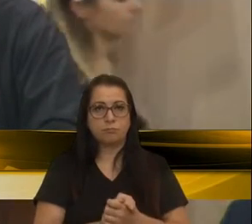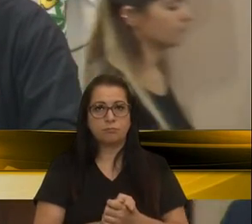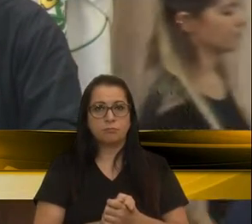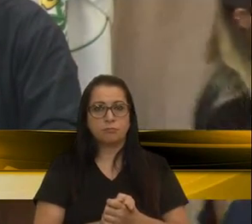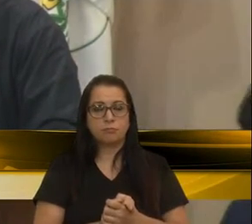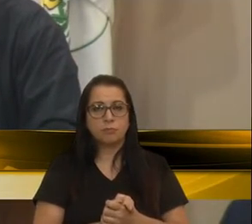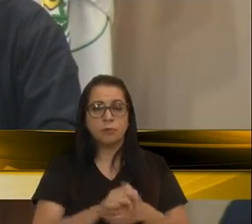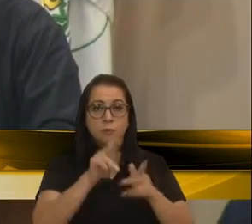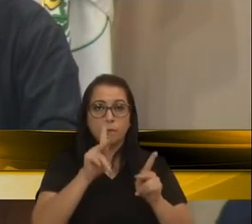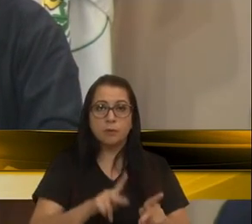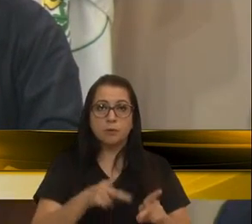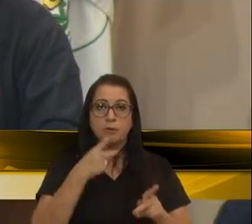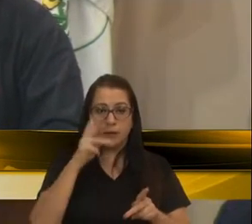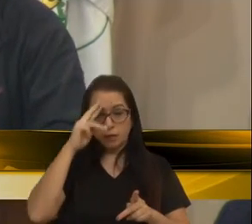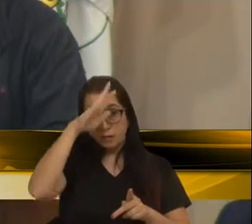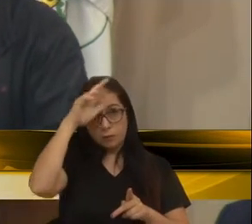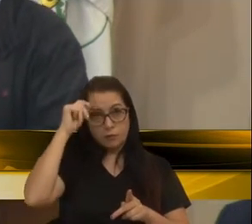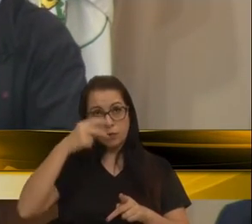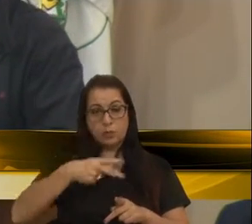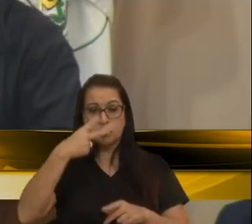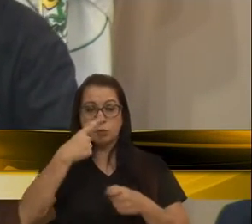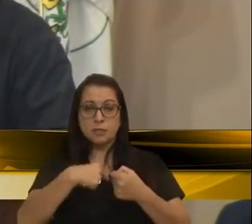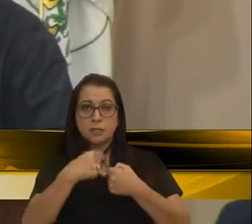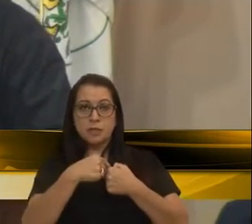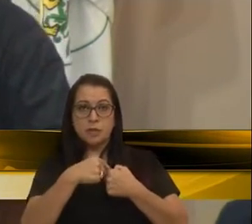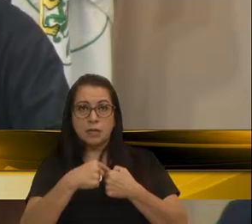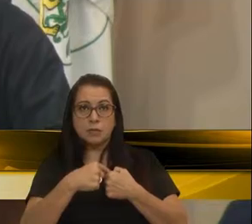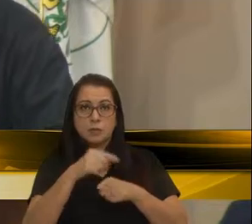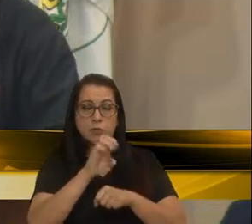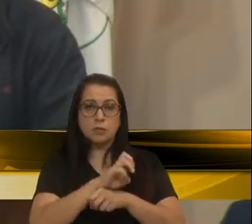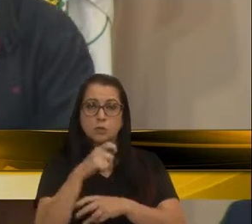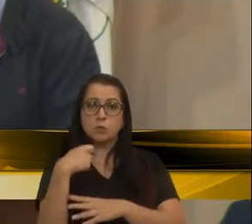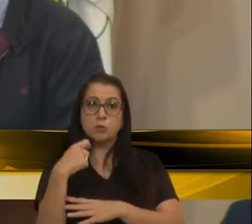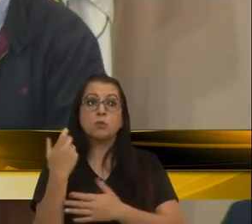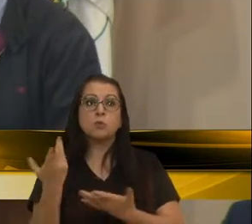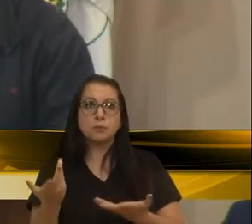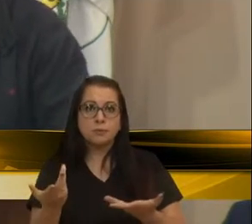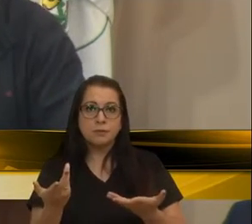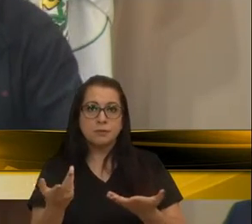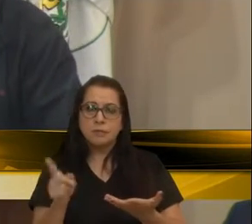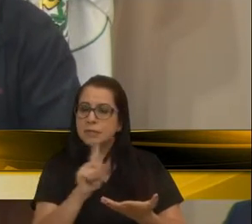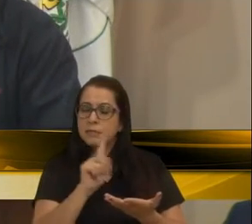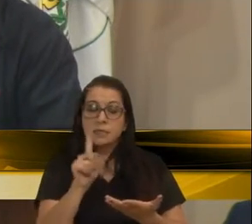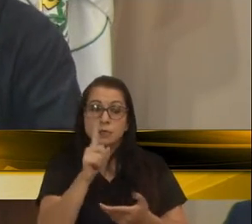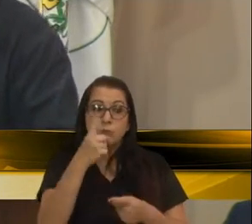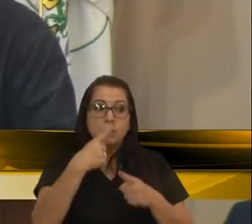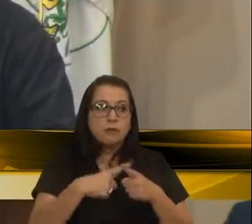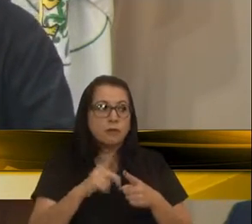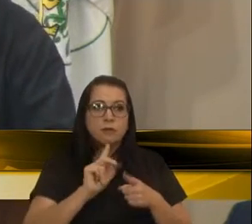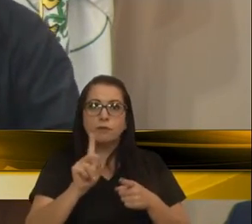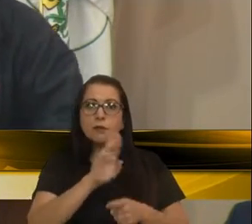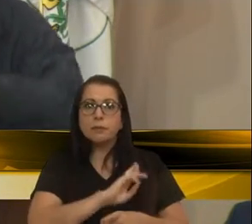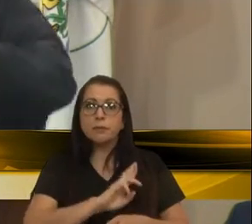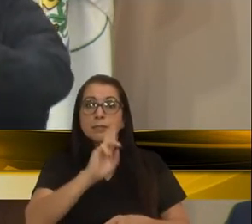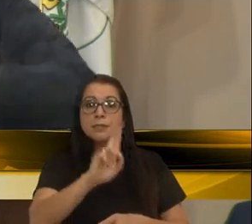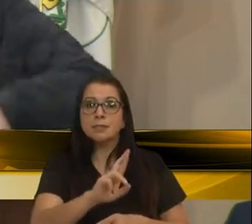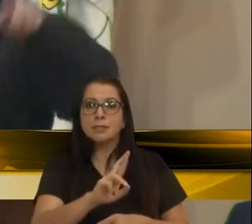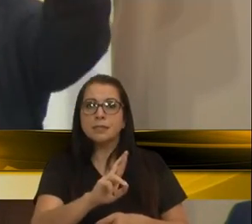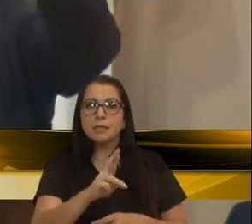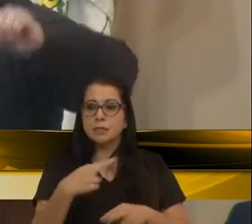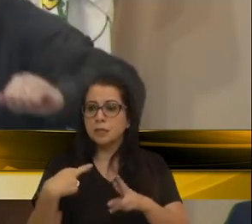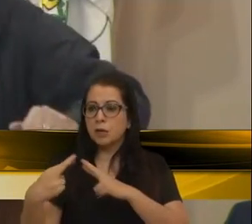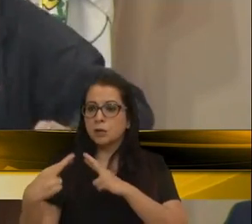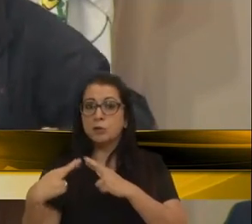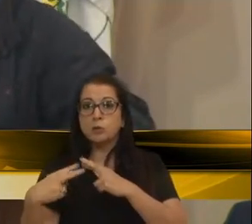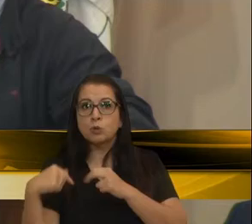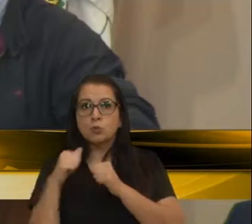uma pessoa que se diz prefeito da segunda cidade do Estado do Rio Grande do Sul, nenhuma vez foi fazer representatividade e